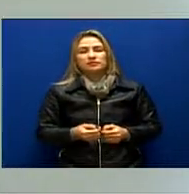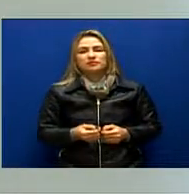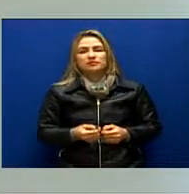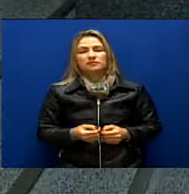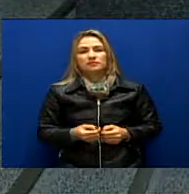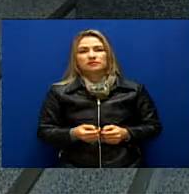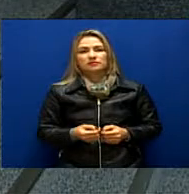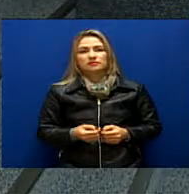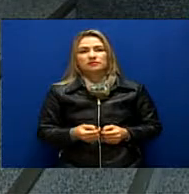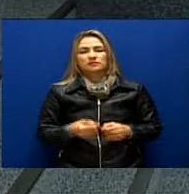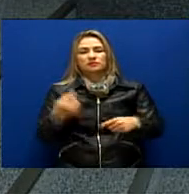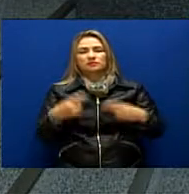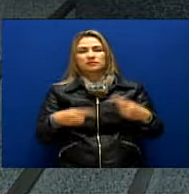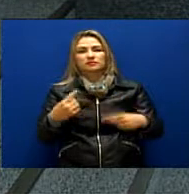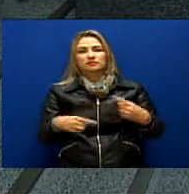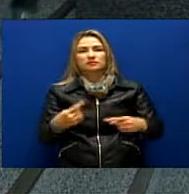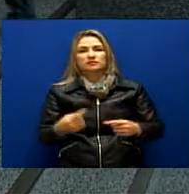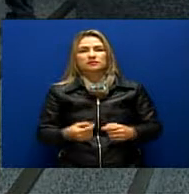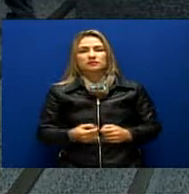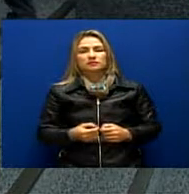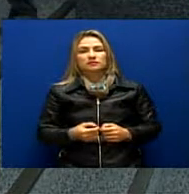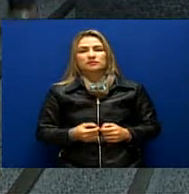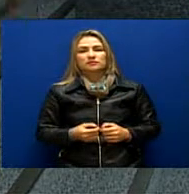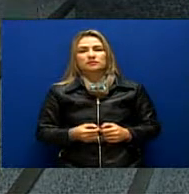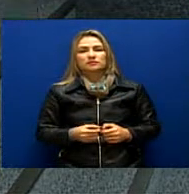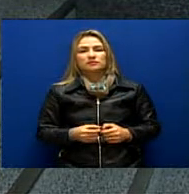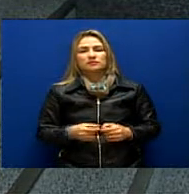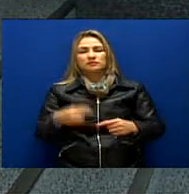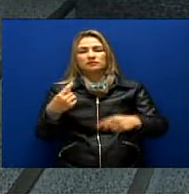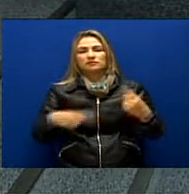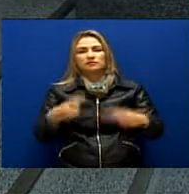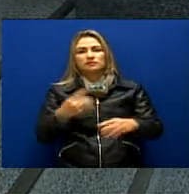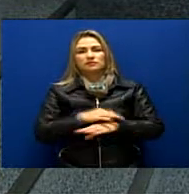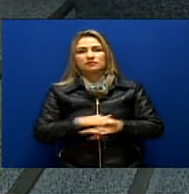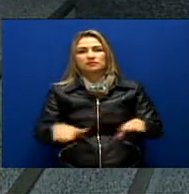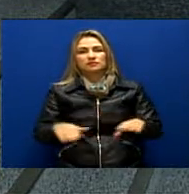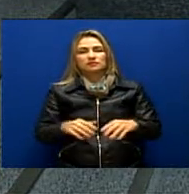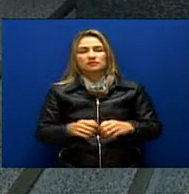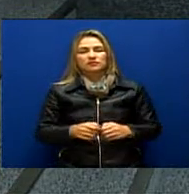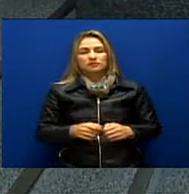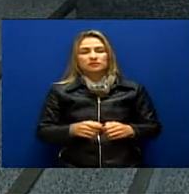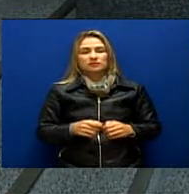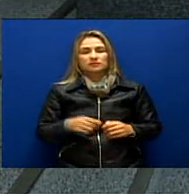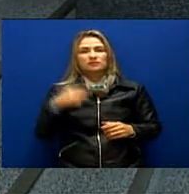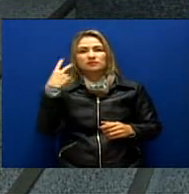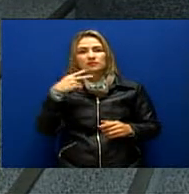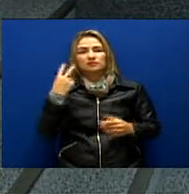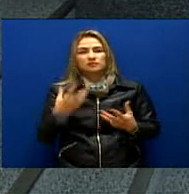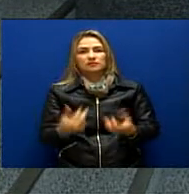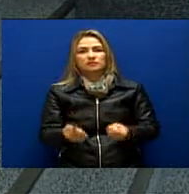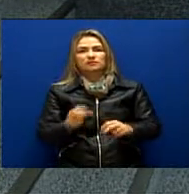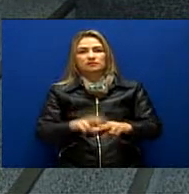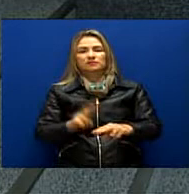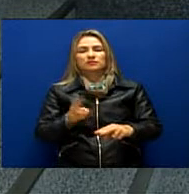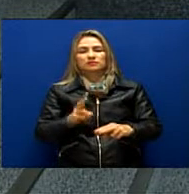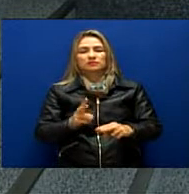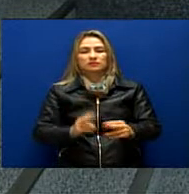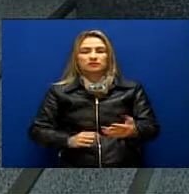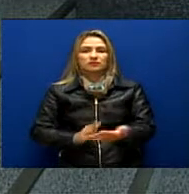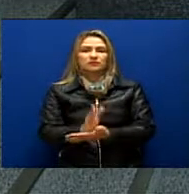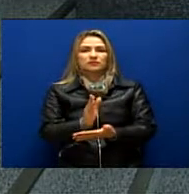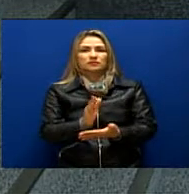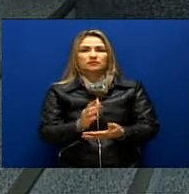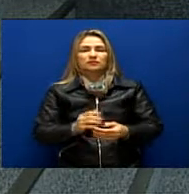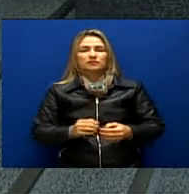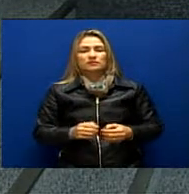senhor presidente. Em discussão, senta aqui um pouquinho. Encerrada a discussão, os vereadores que concordam permaneçam como estão. Fica